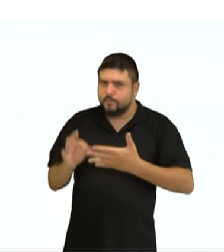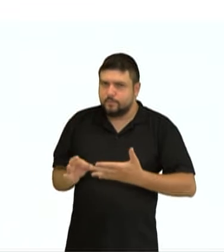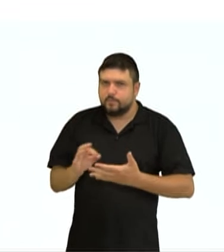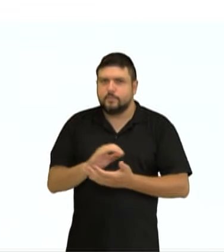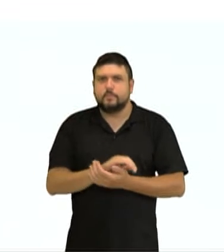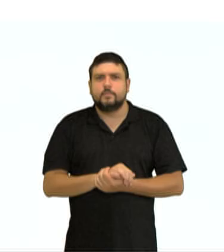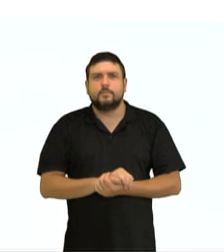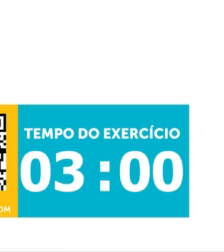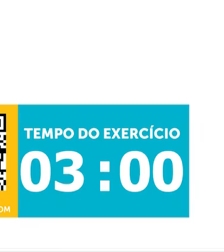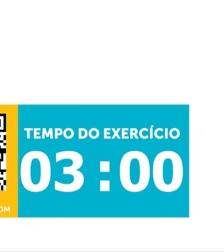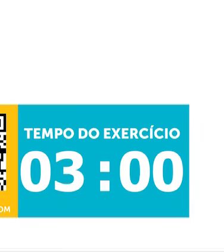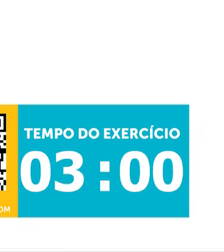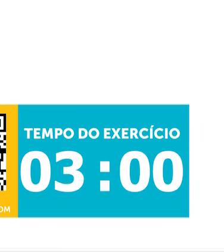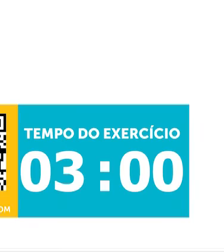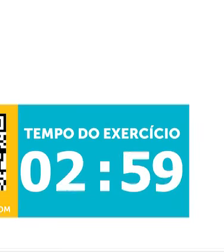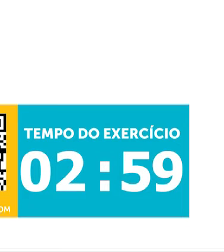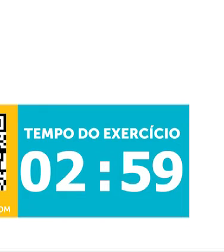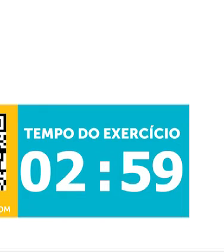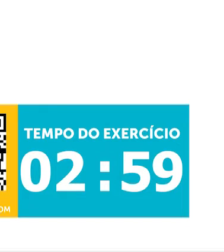da atividade.